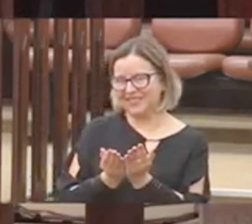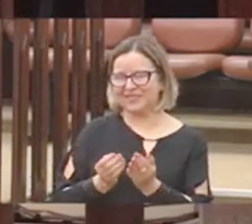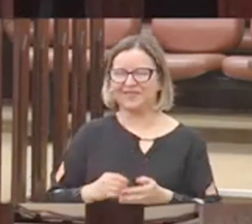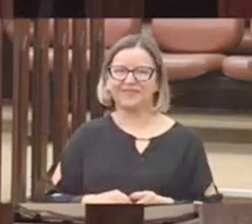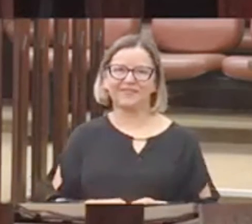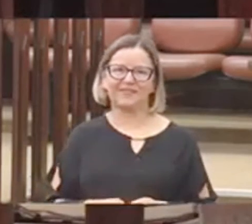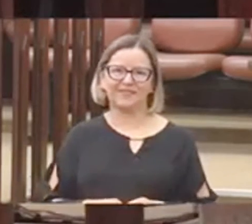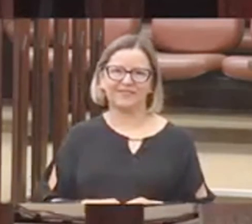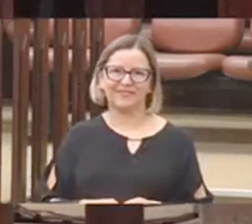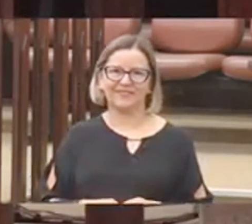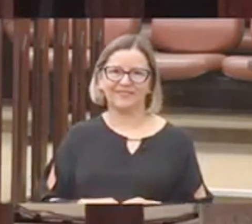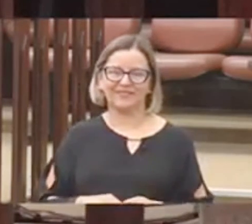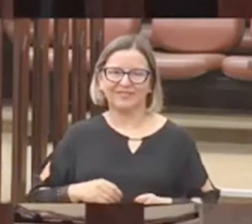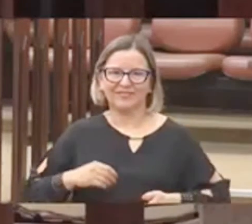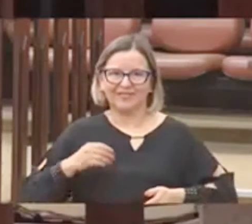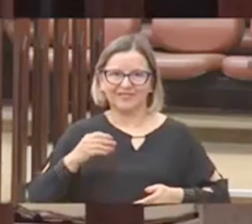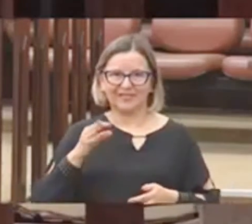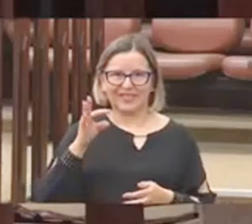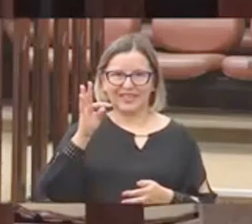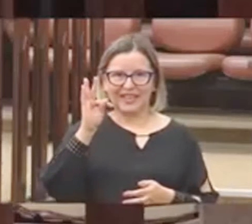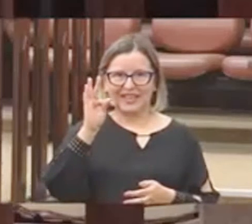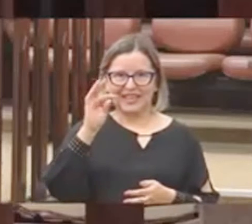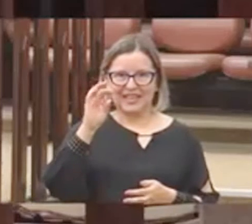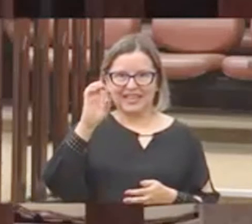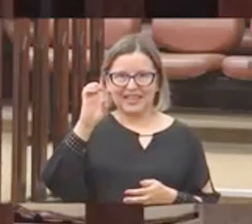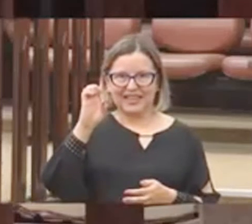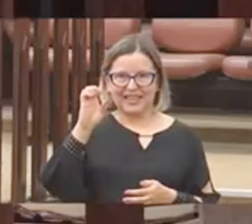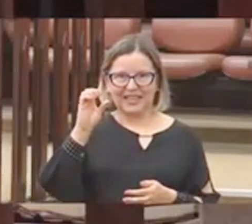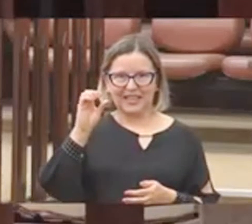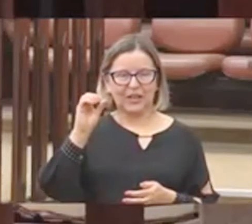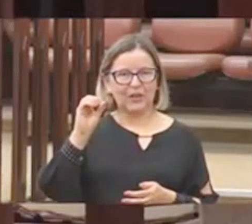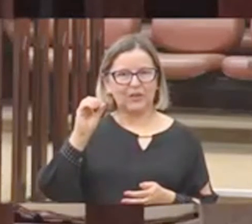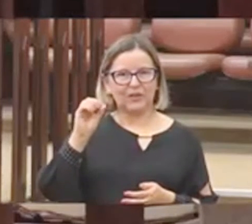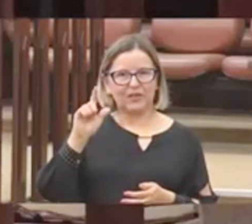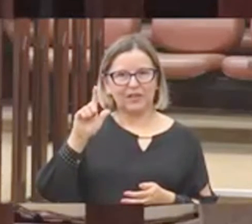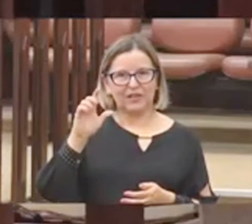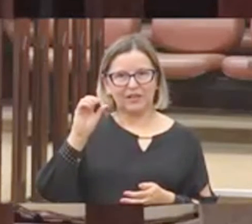Teologia da prosperidade não é cristianismo.